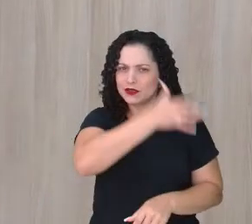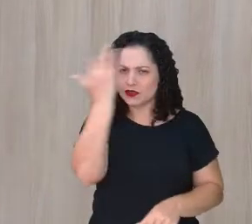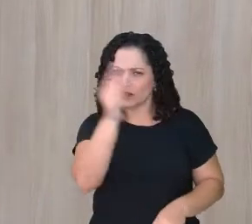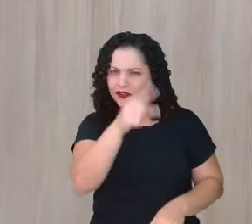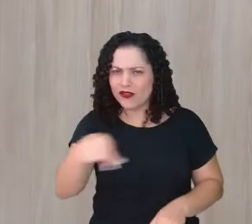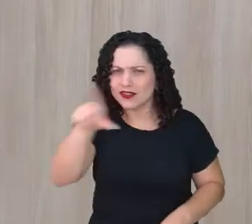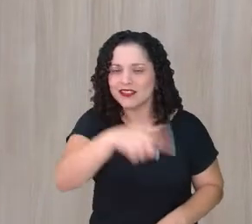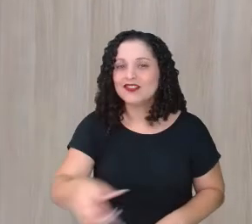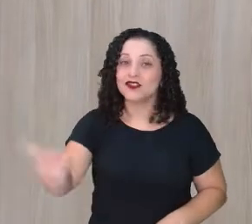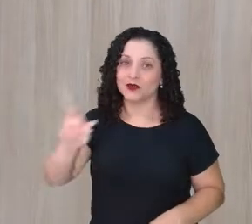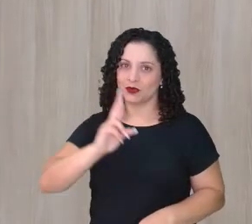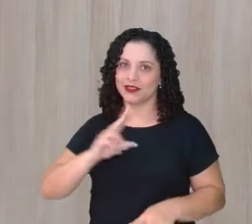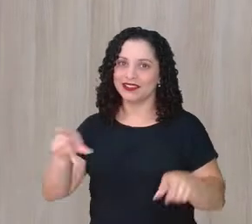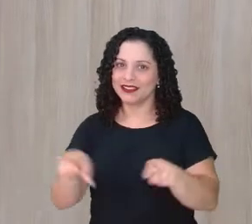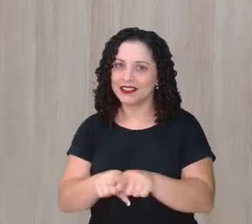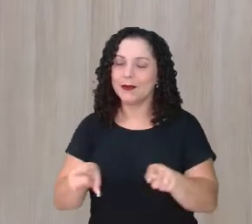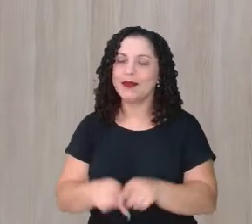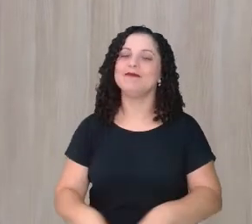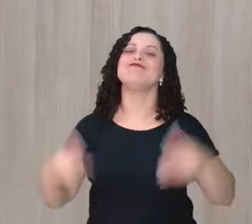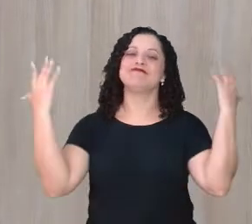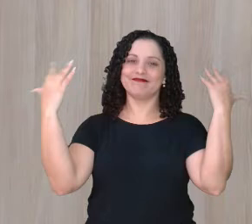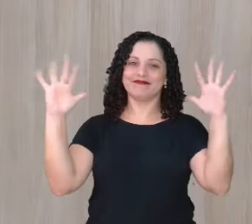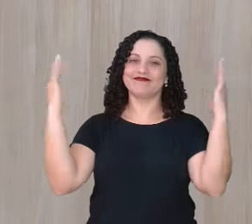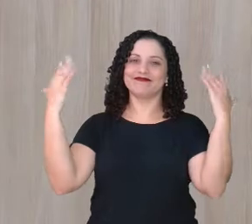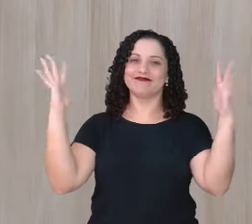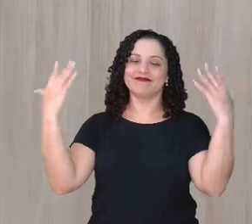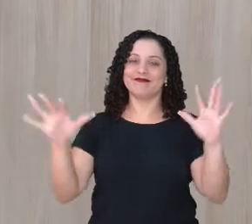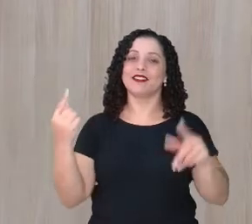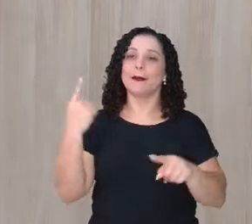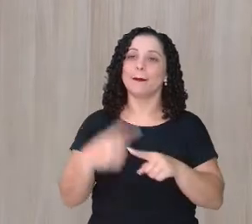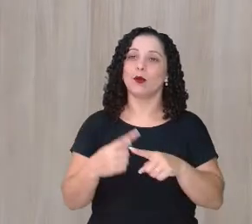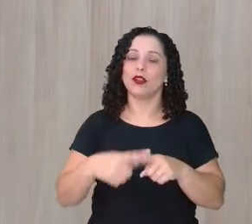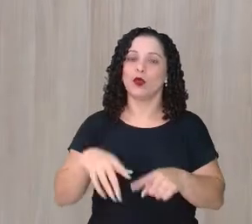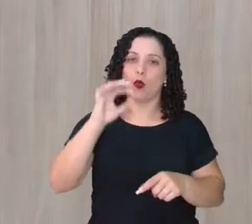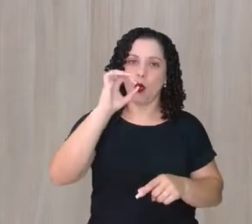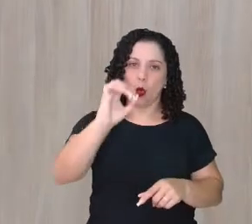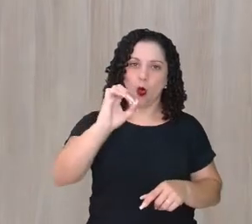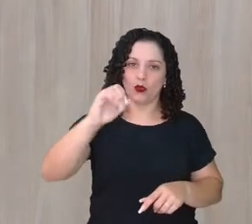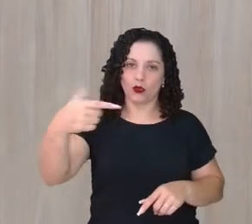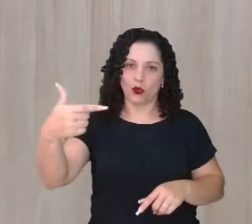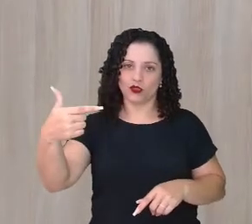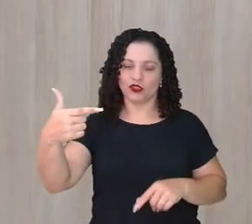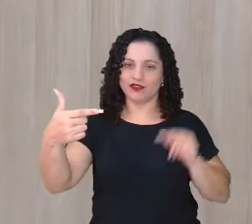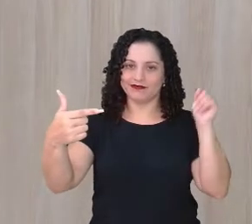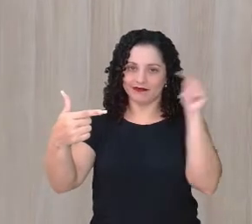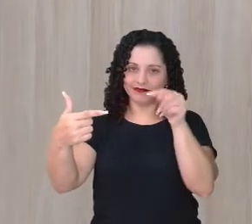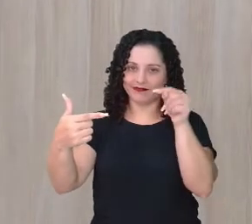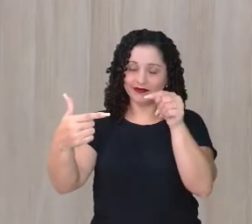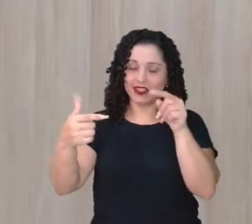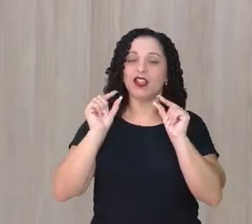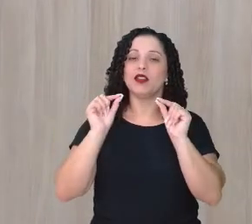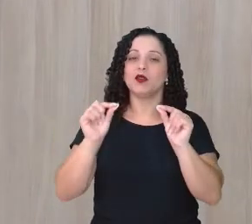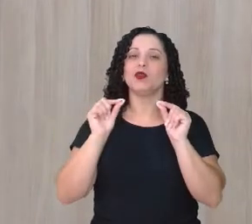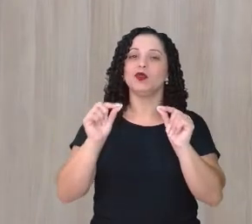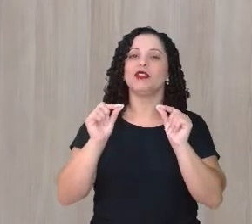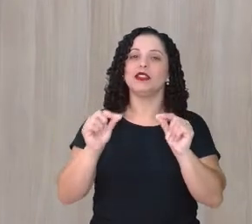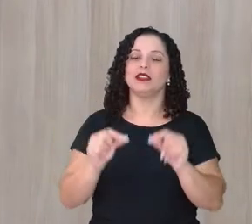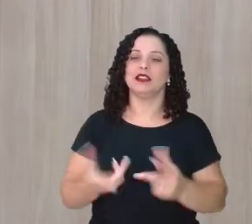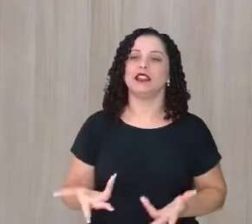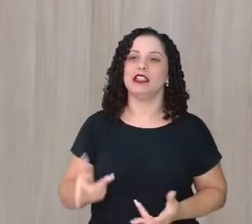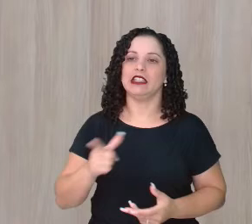quando Sabino respondeu, também parabéns. Porque o O2, né, só a questão da presença da letrinha